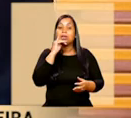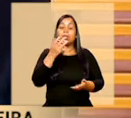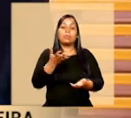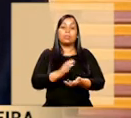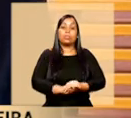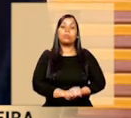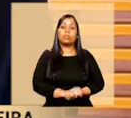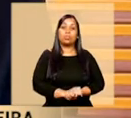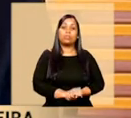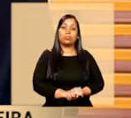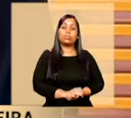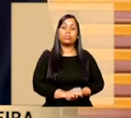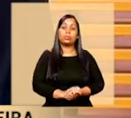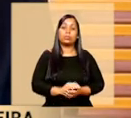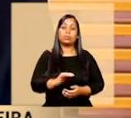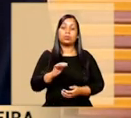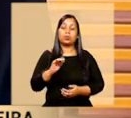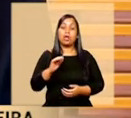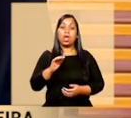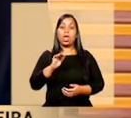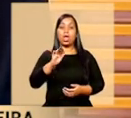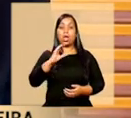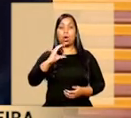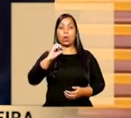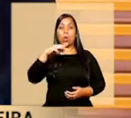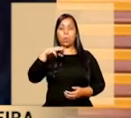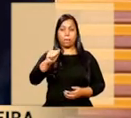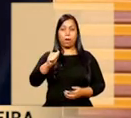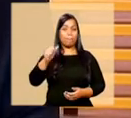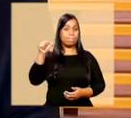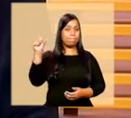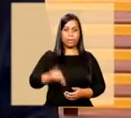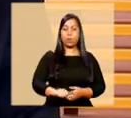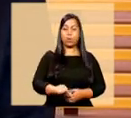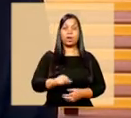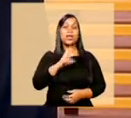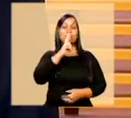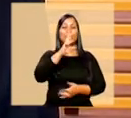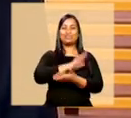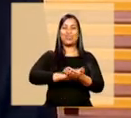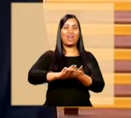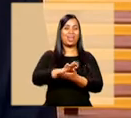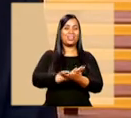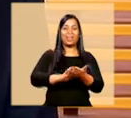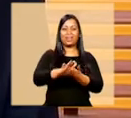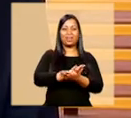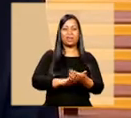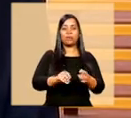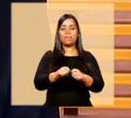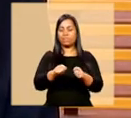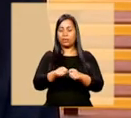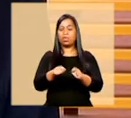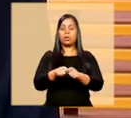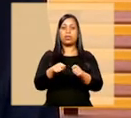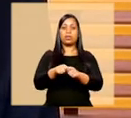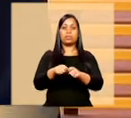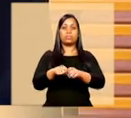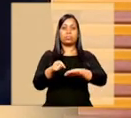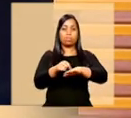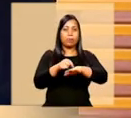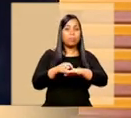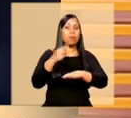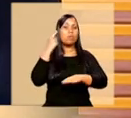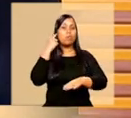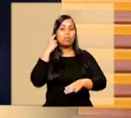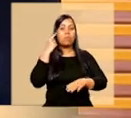numa escala de Glasgow, que é uma escala de coma, a pior que tem, onde o paciente não responde a nada. São feitos estímulos